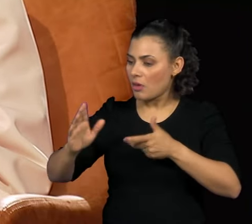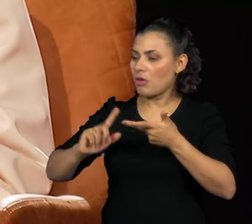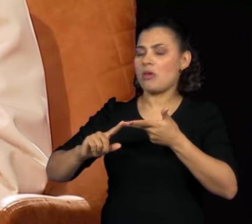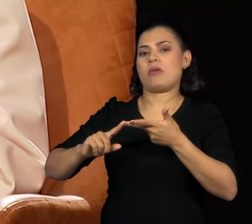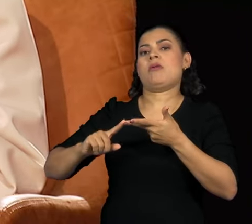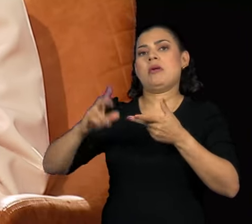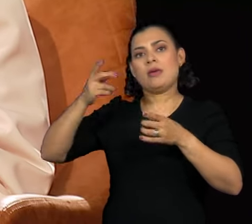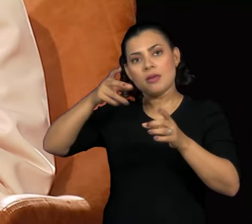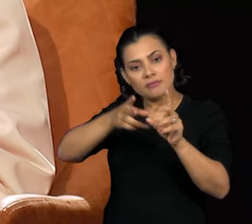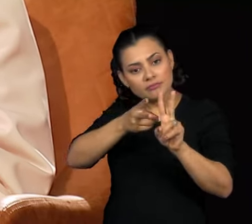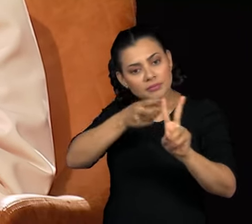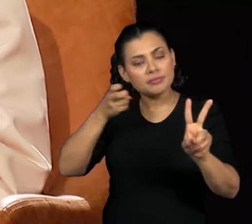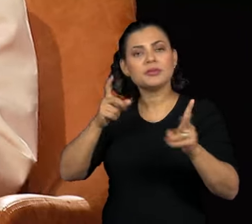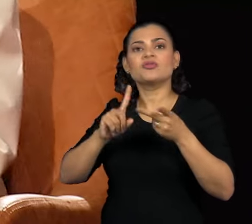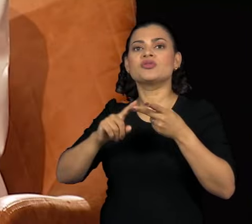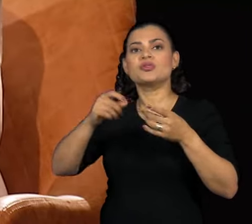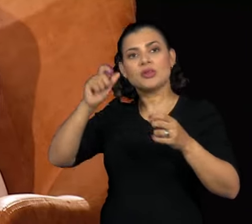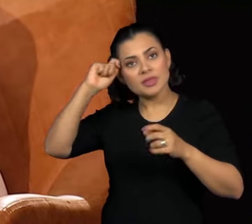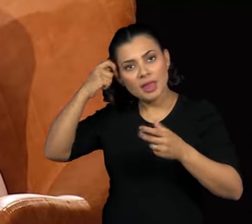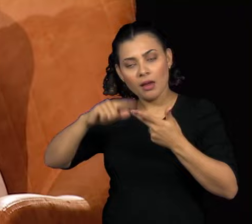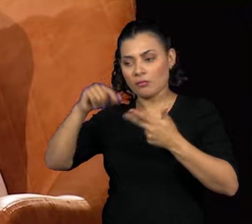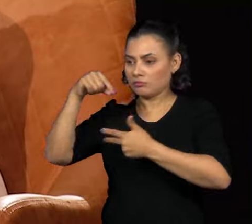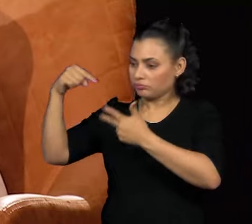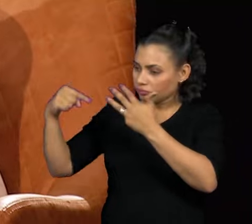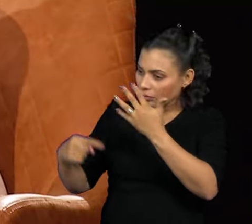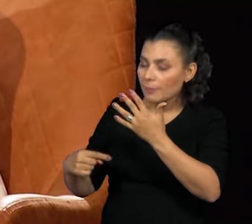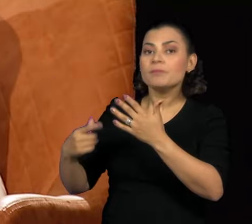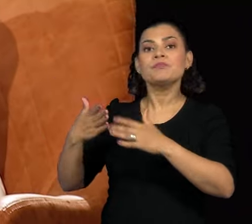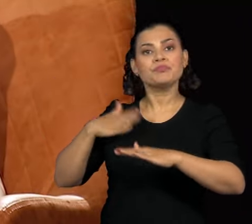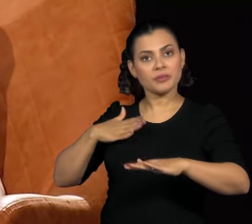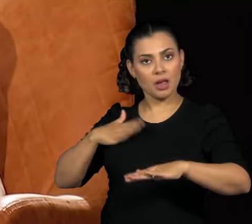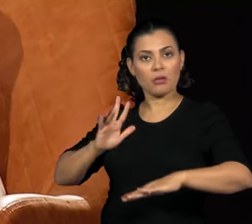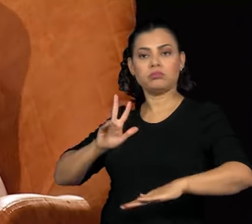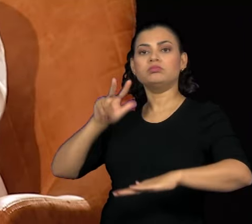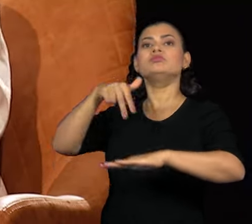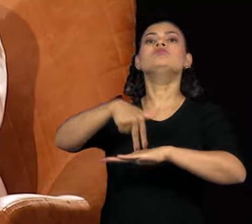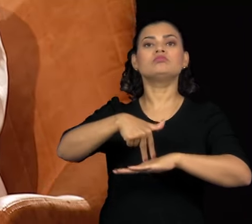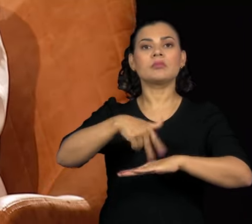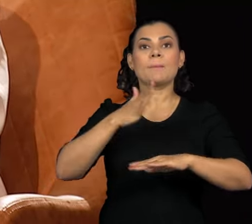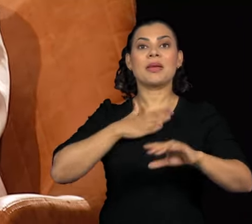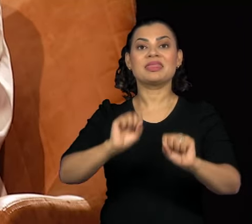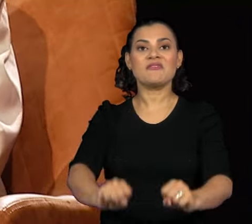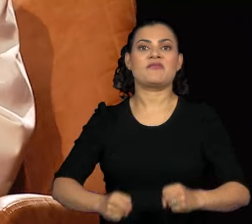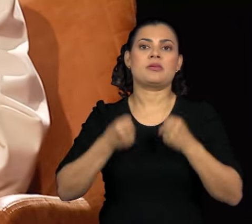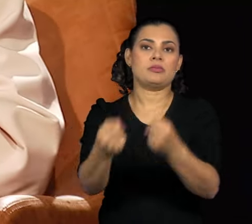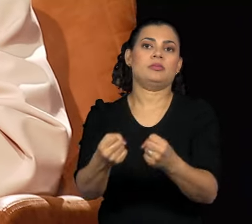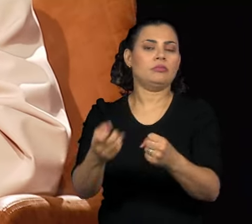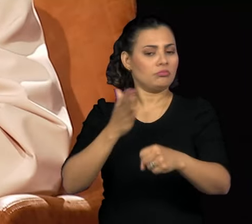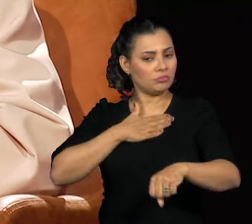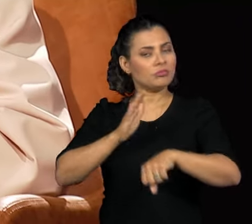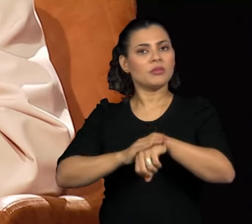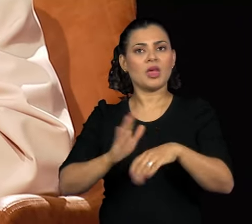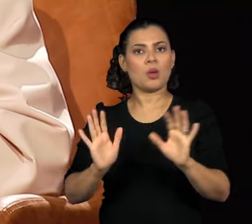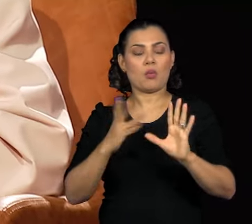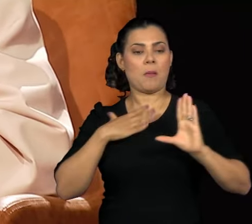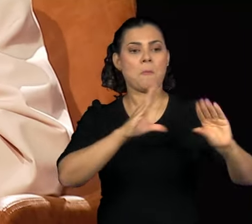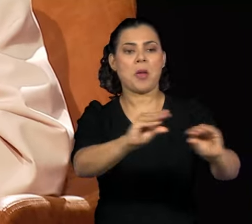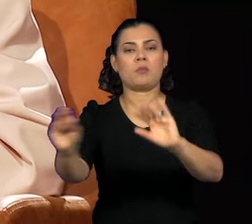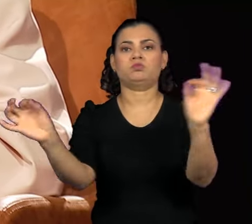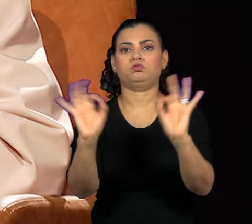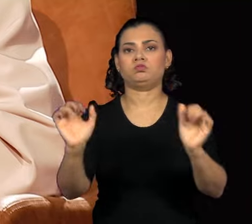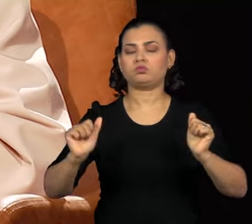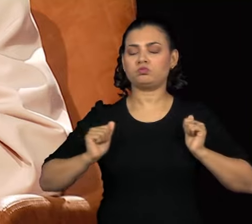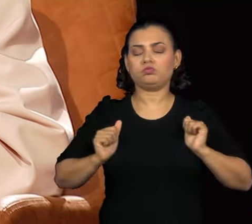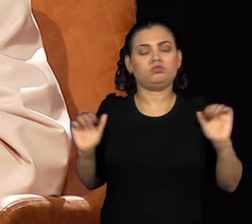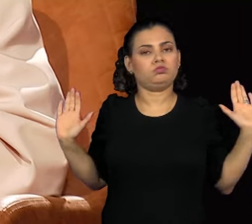caminhada, das minhas conquistas, eu vou lá no plenário, uso o púlpito para defender. Sou incapaz de ofender quem quer que